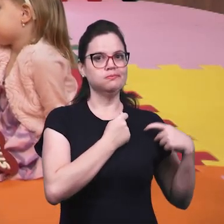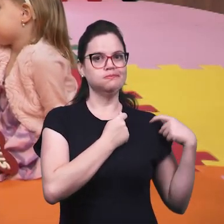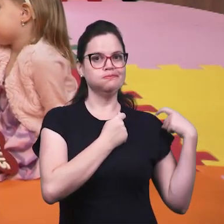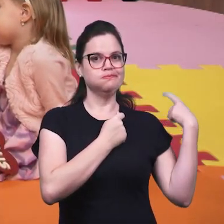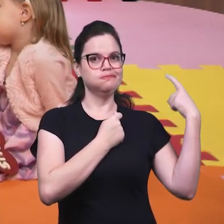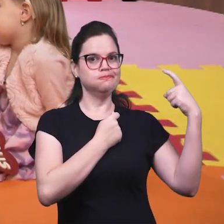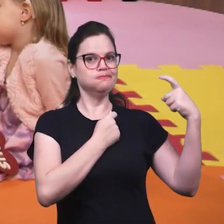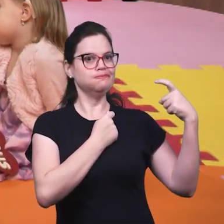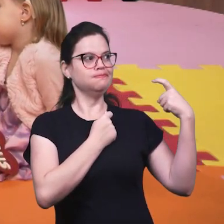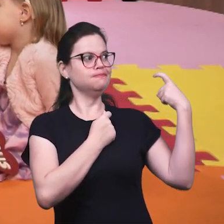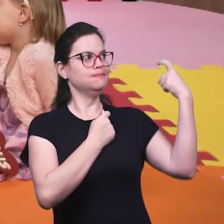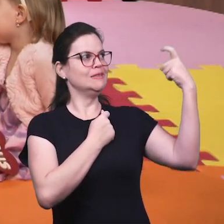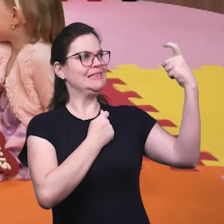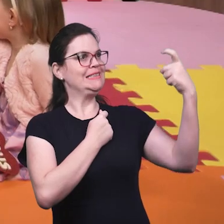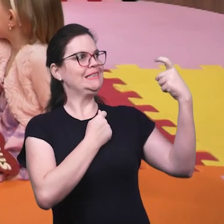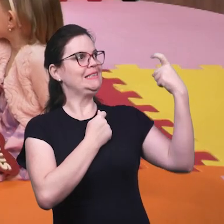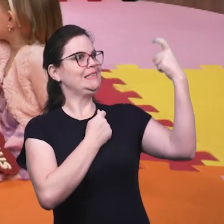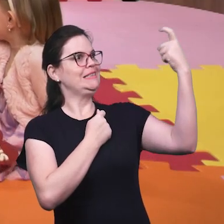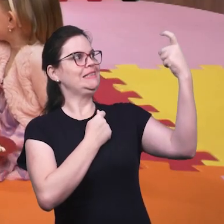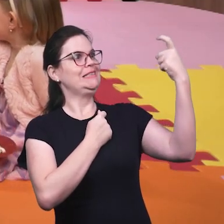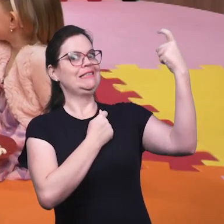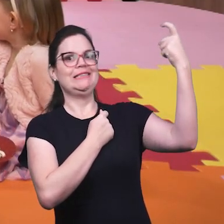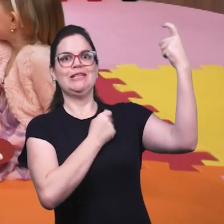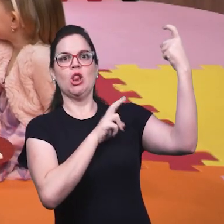era um gigante. Qual era o nome?